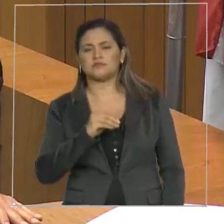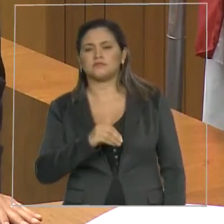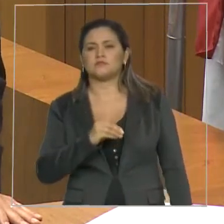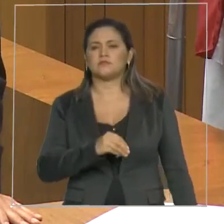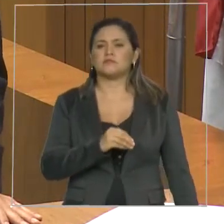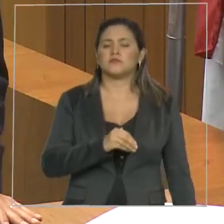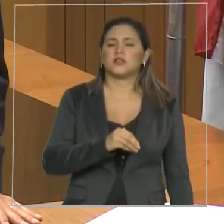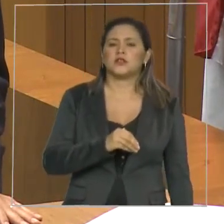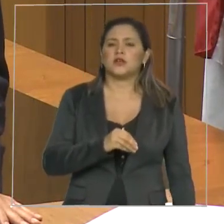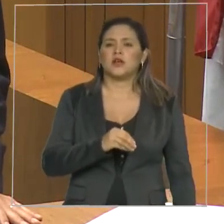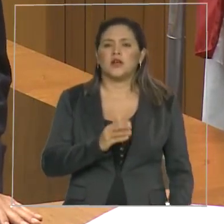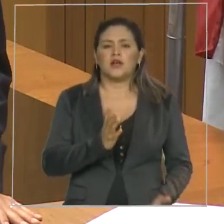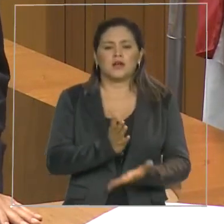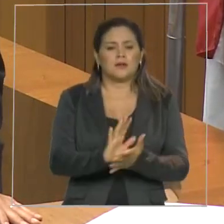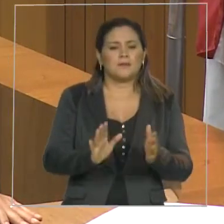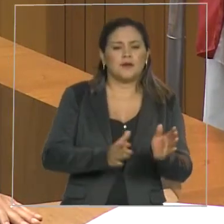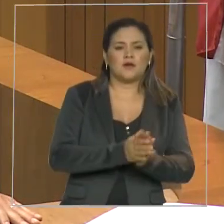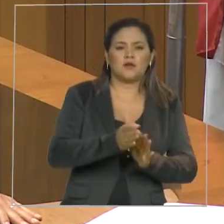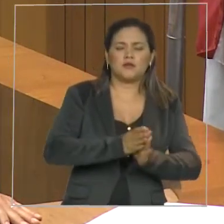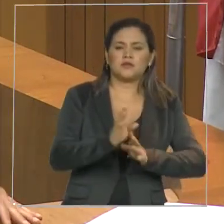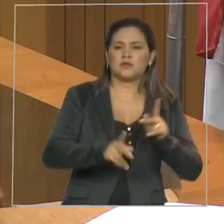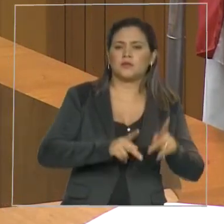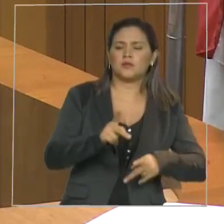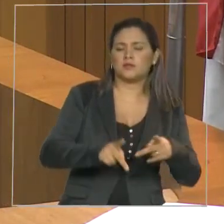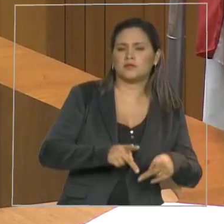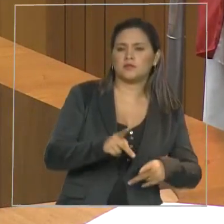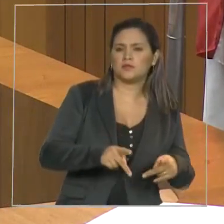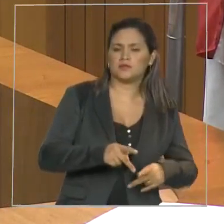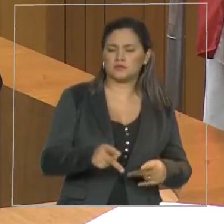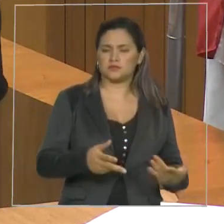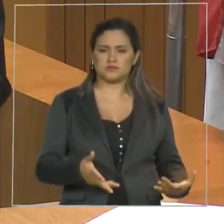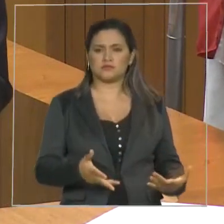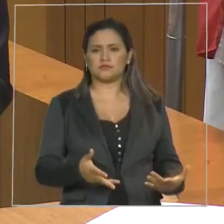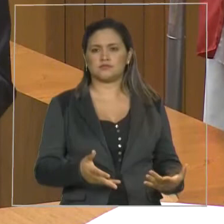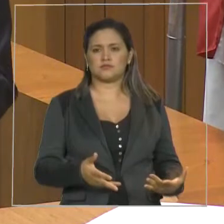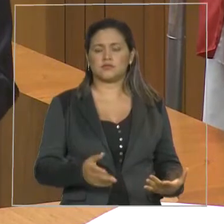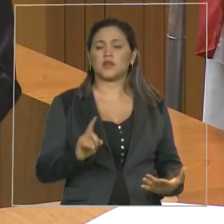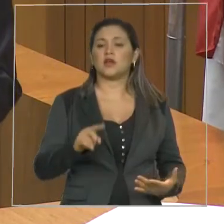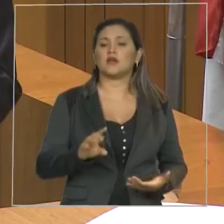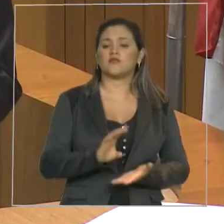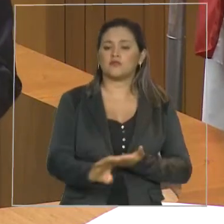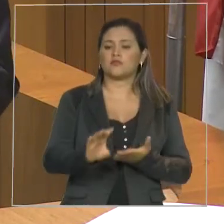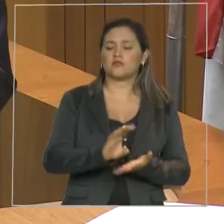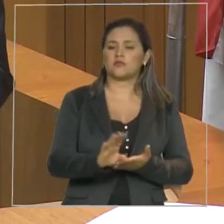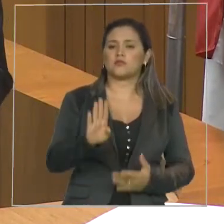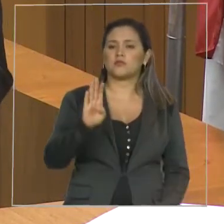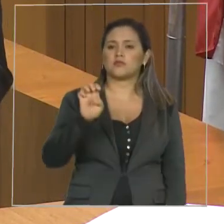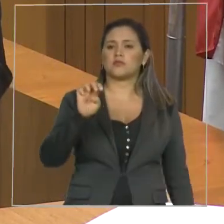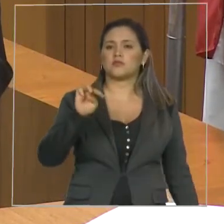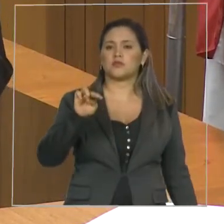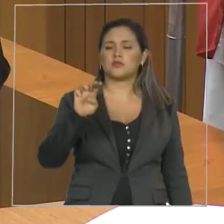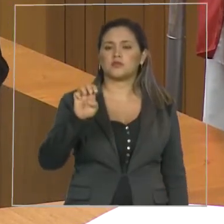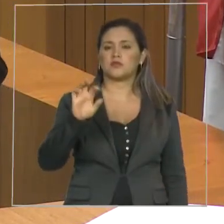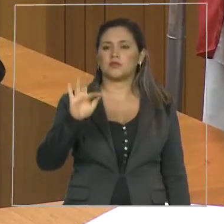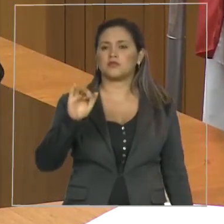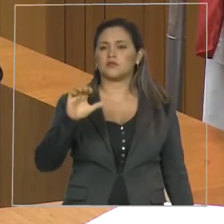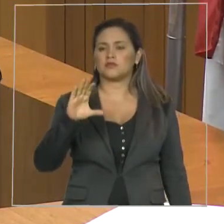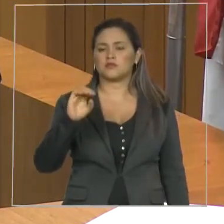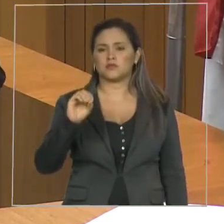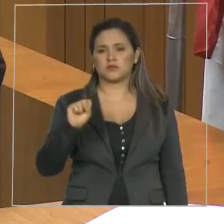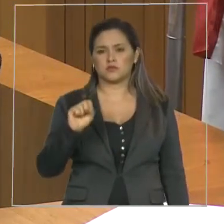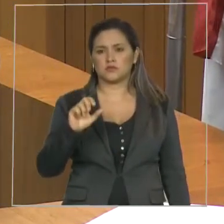no Estado do Maranhão. Foi assim que aconteceu com o Fundo de Benefícios do FUNBEM, quando o